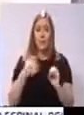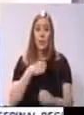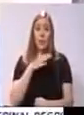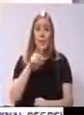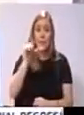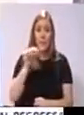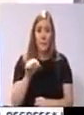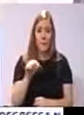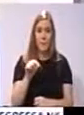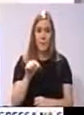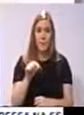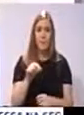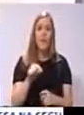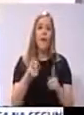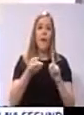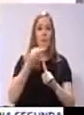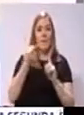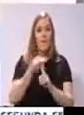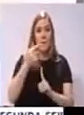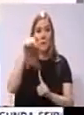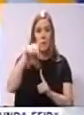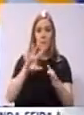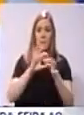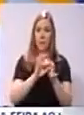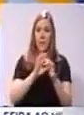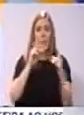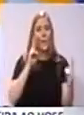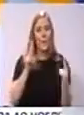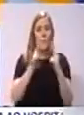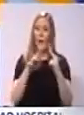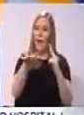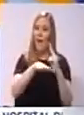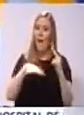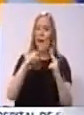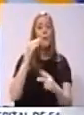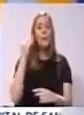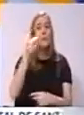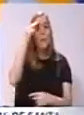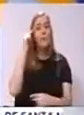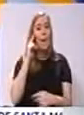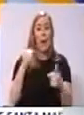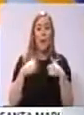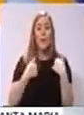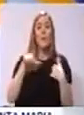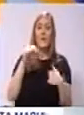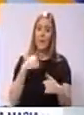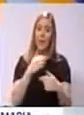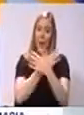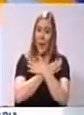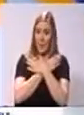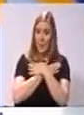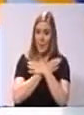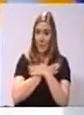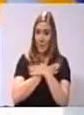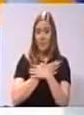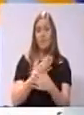Eu diria até que a Agrival acabou por tornar-se num ponto de encontro da juventude Penafiel. Eu próprio tenho amigos que estão